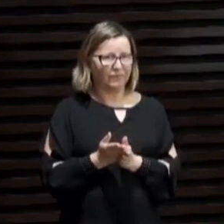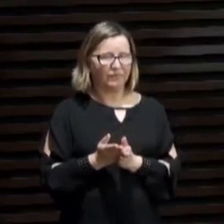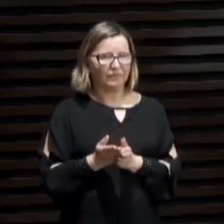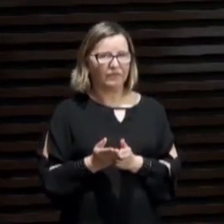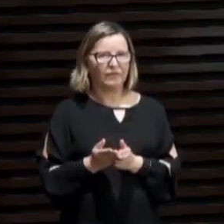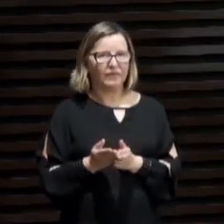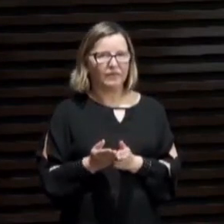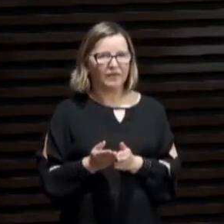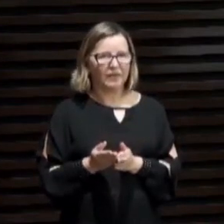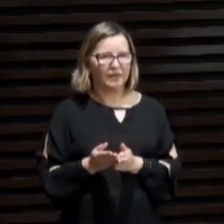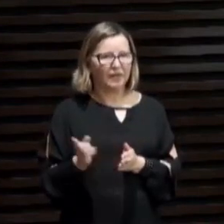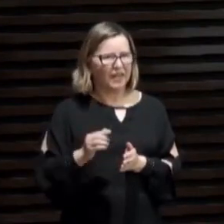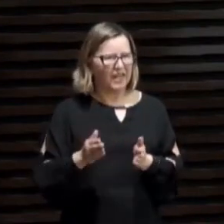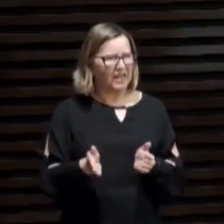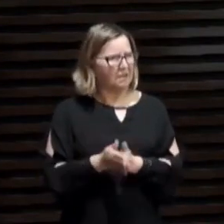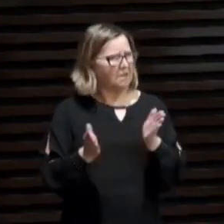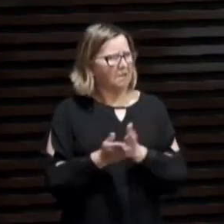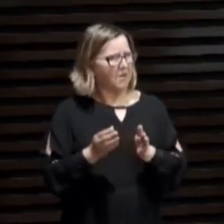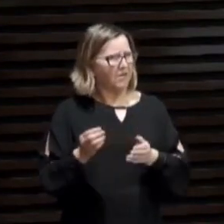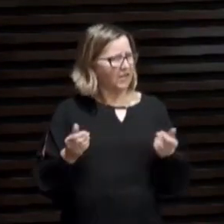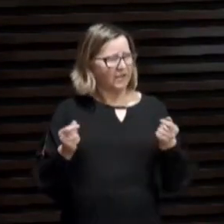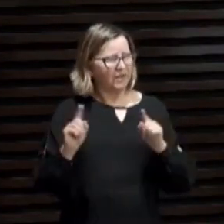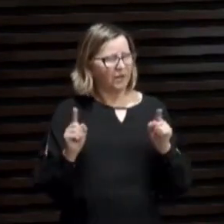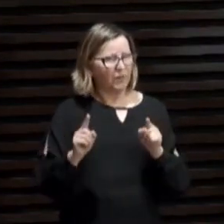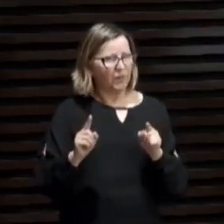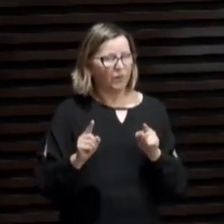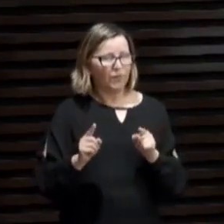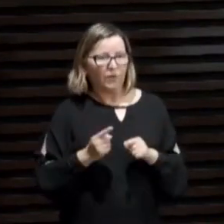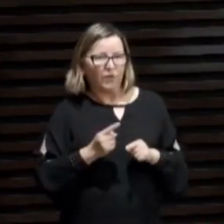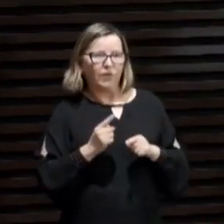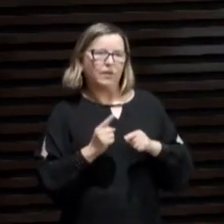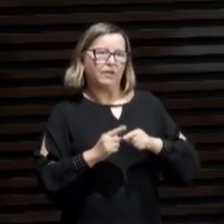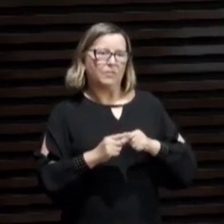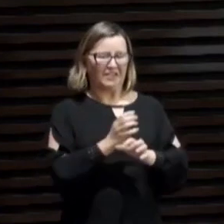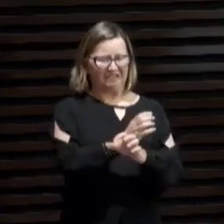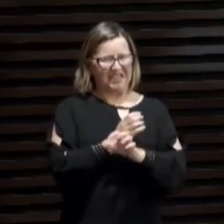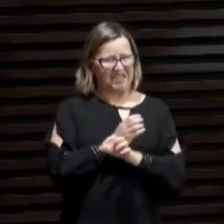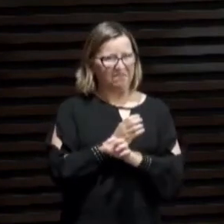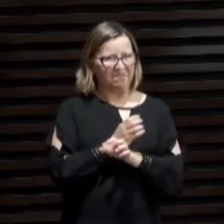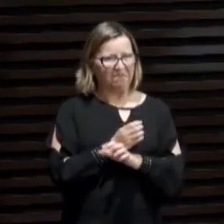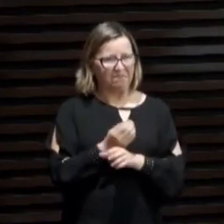em termos de dinheiro, não. É miserável em termos de conteúdo, é o ser humano. Nunca está